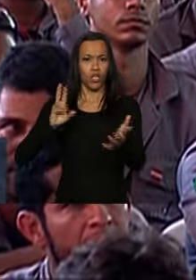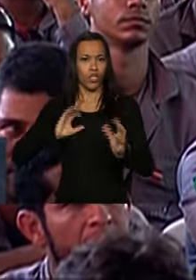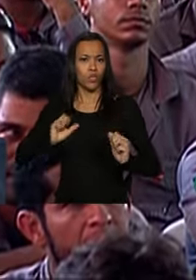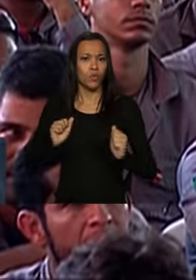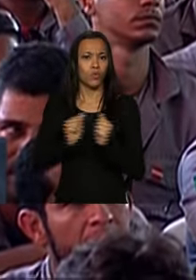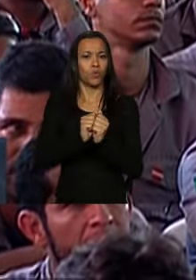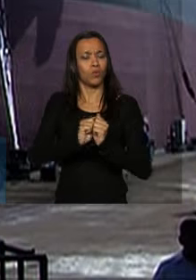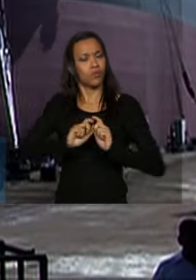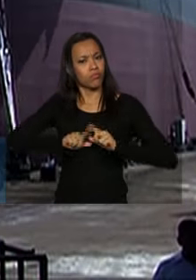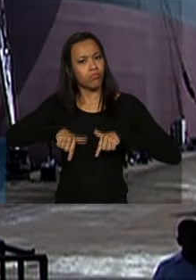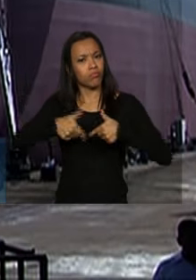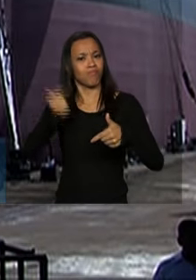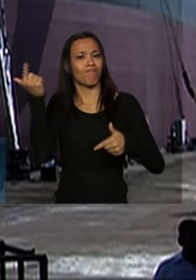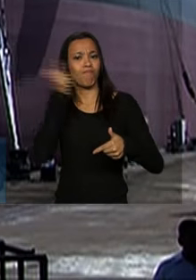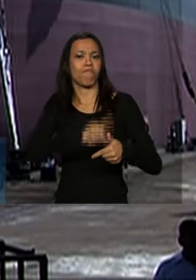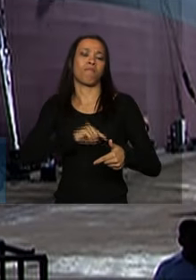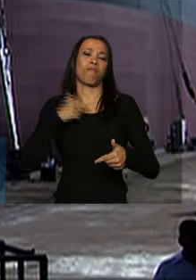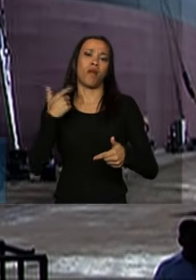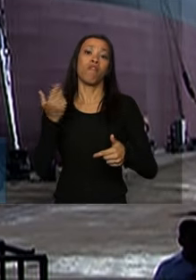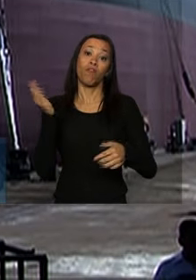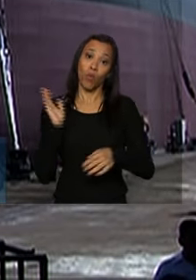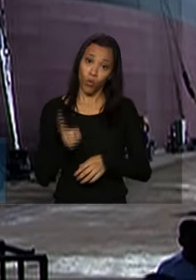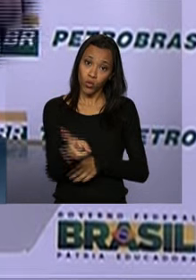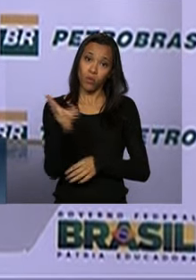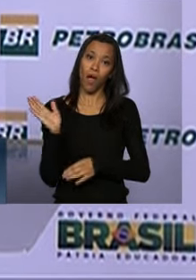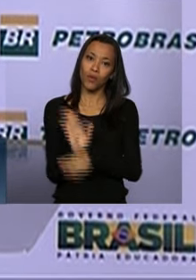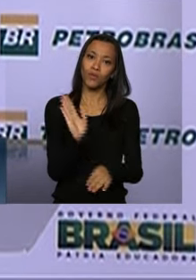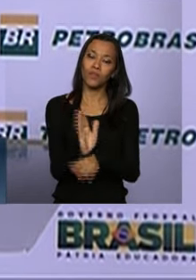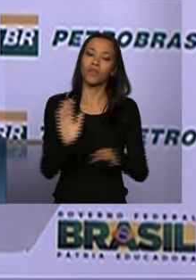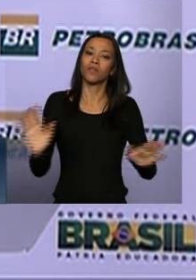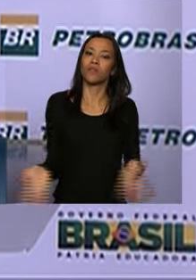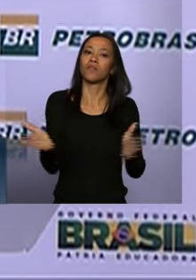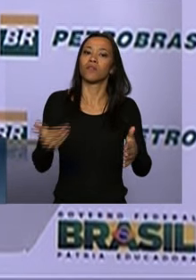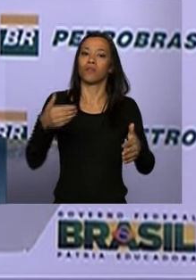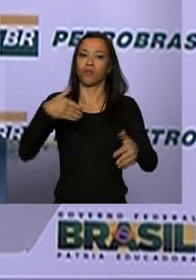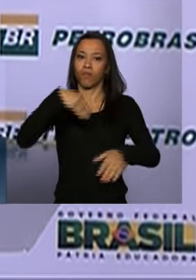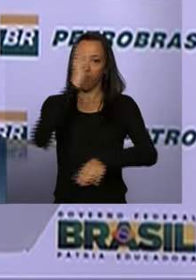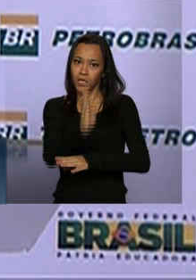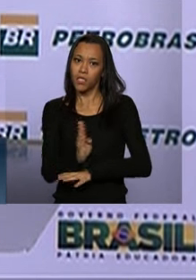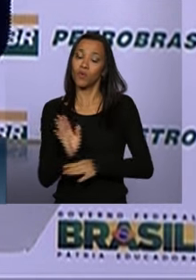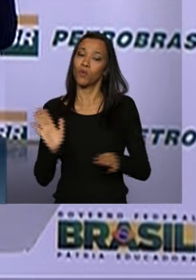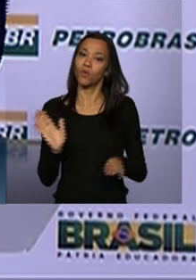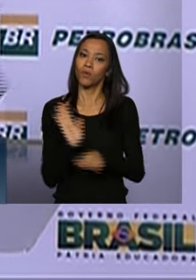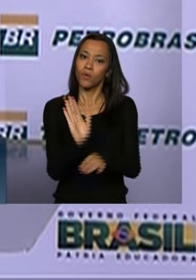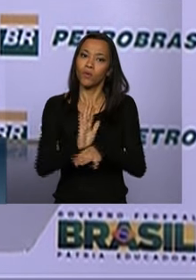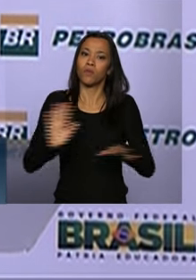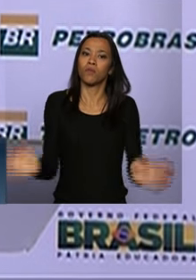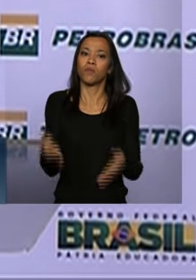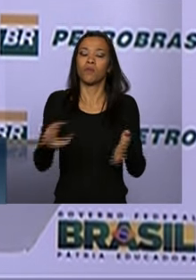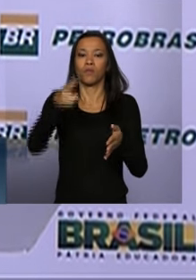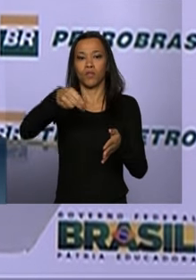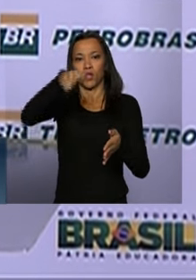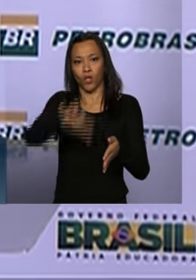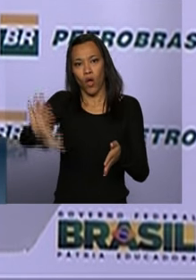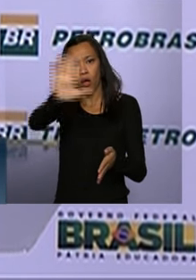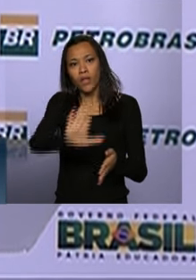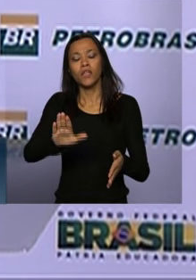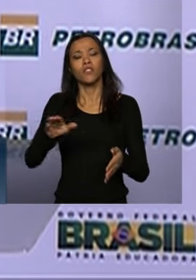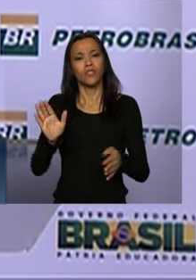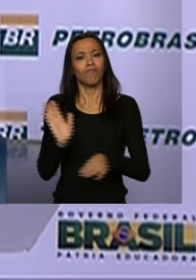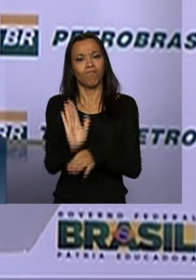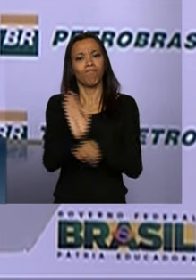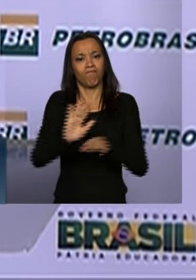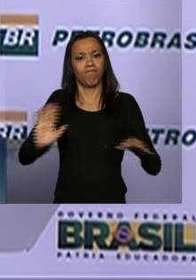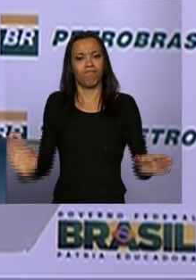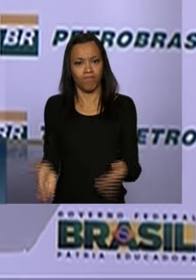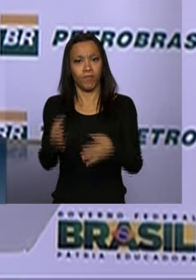fazer muito mais. Vamos continuar ajudando o Brasil, vamos continuar ajudando o Nordeste, vamos continuar ajudando esse Estado que